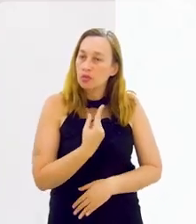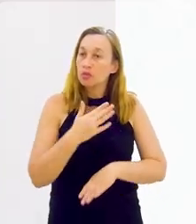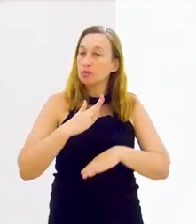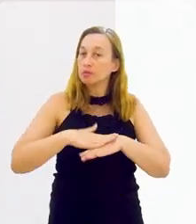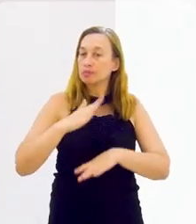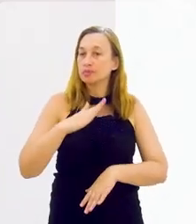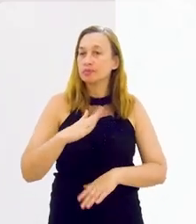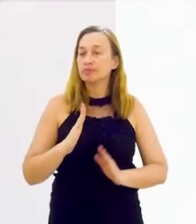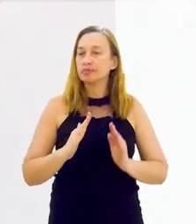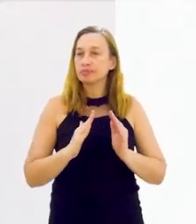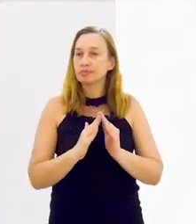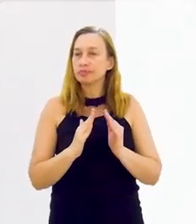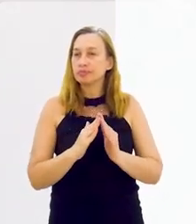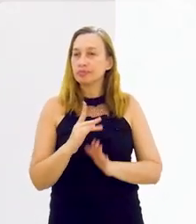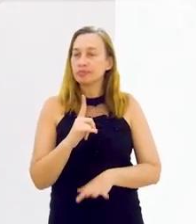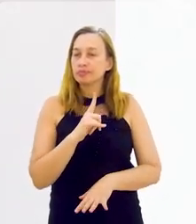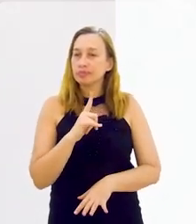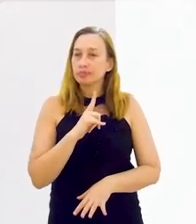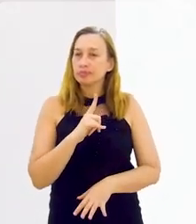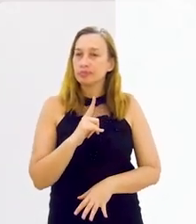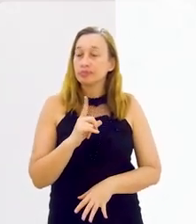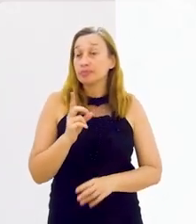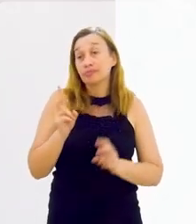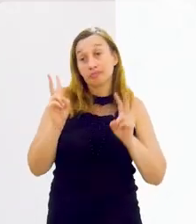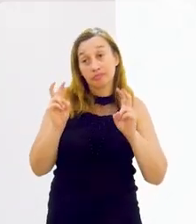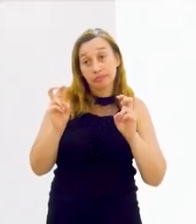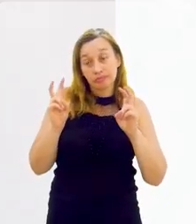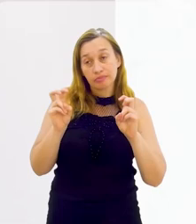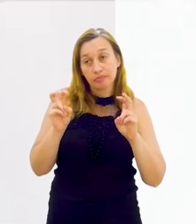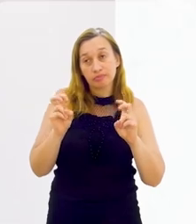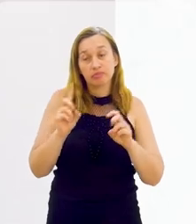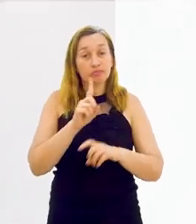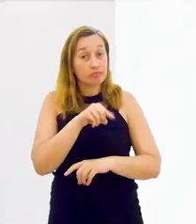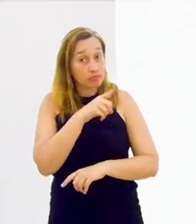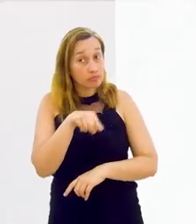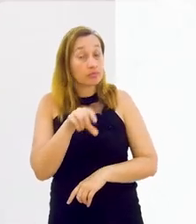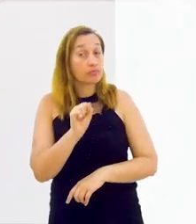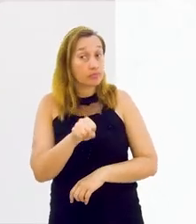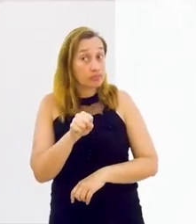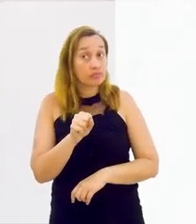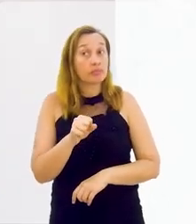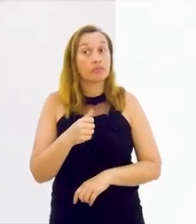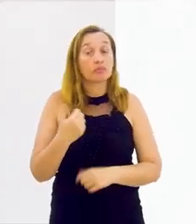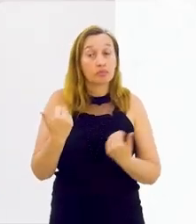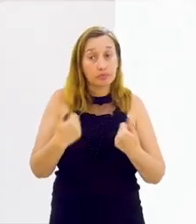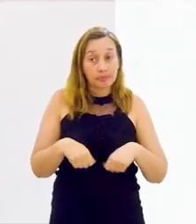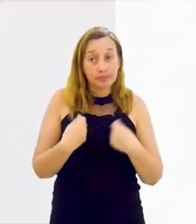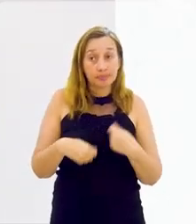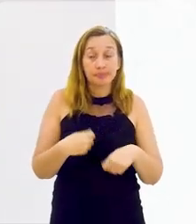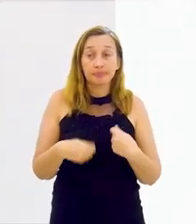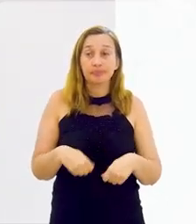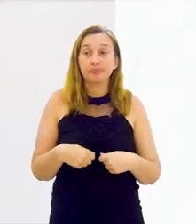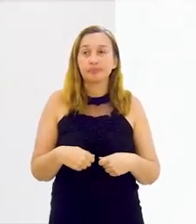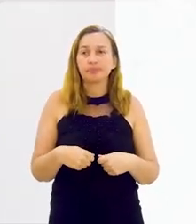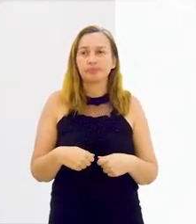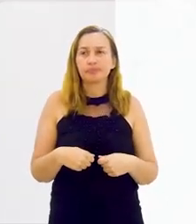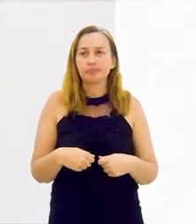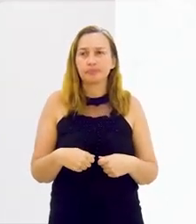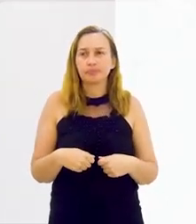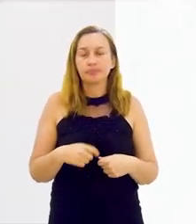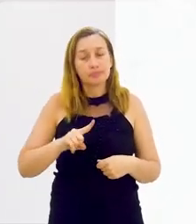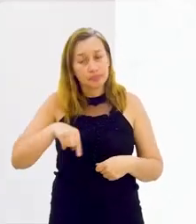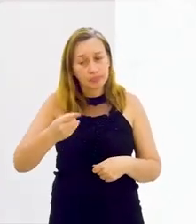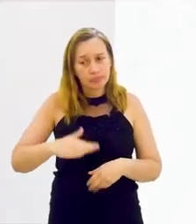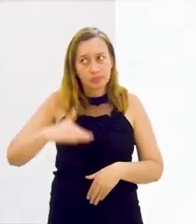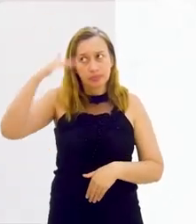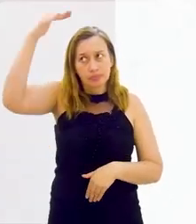fechando. Então em casa tinha essa questão do tabu, sim, né? Eu precisei,